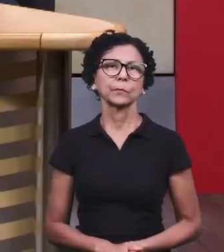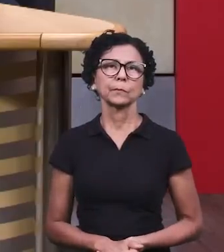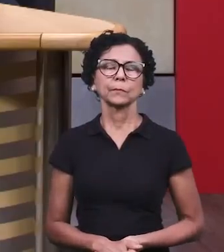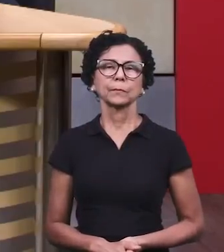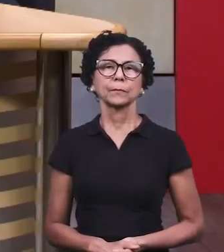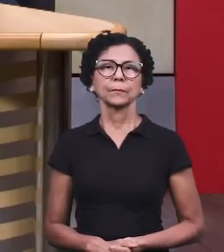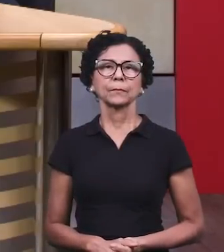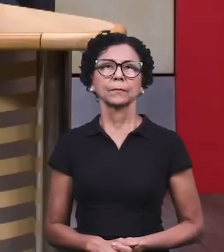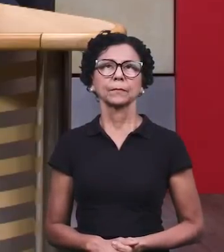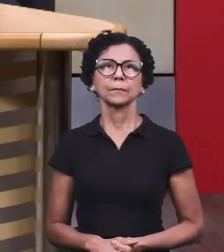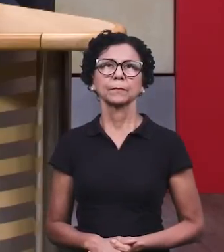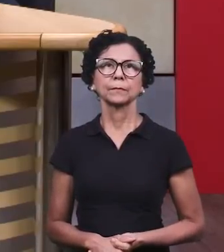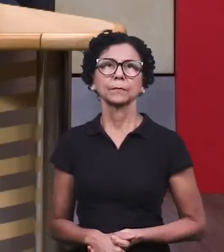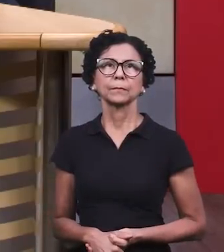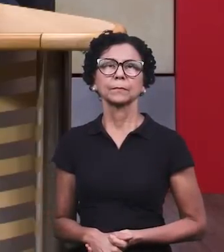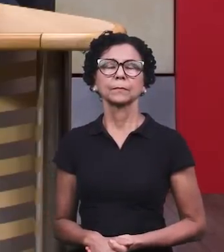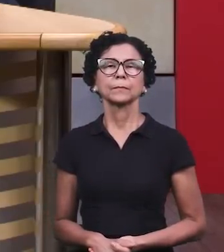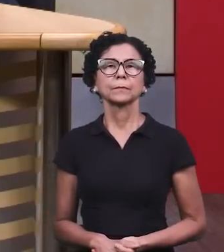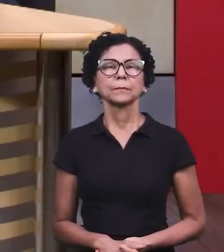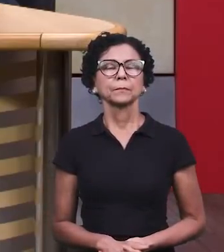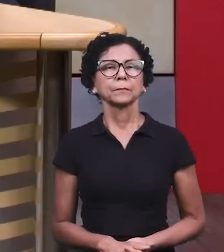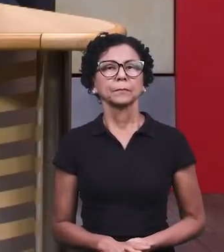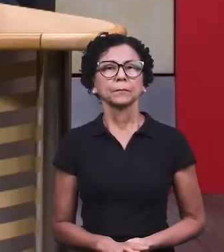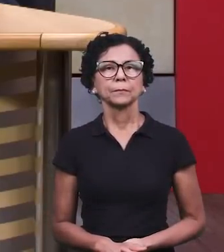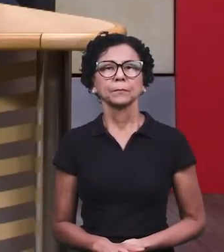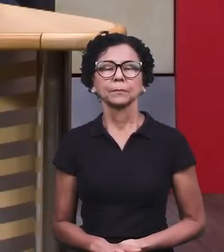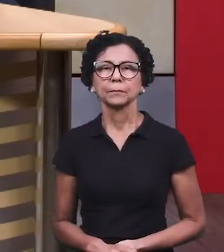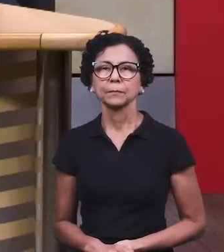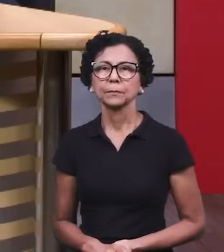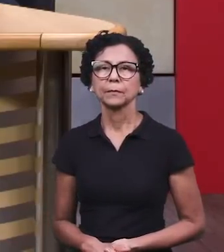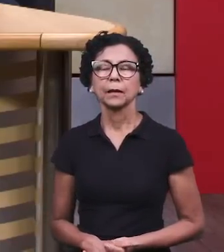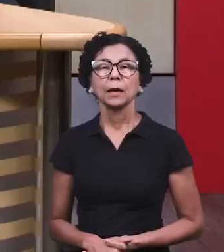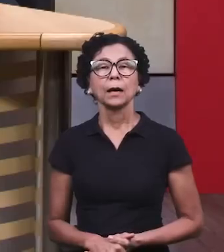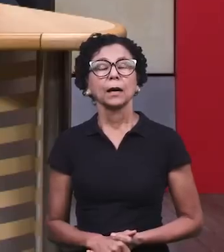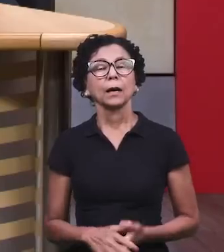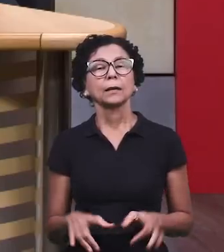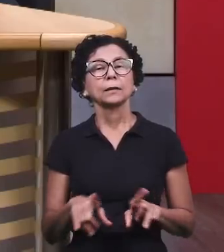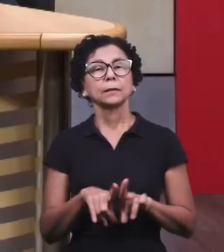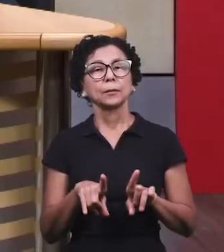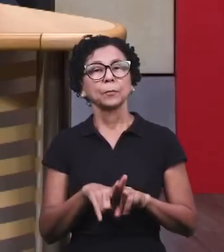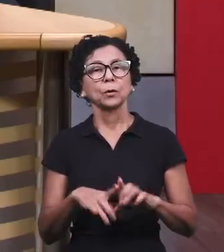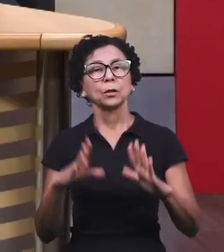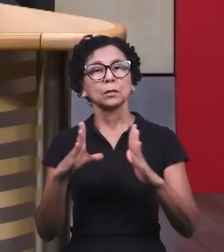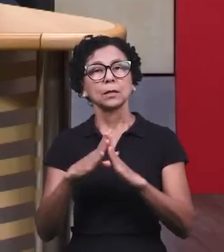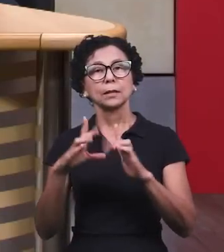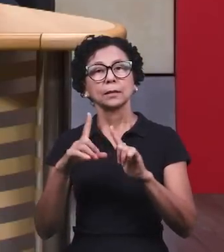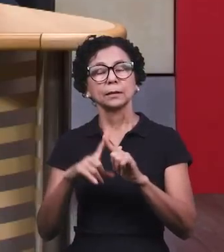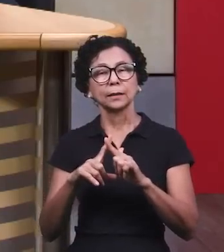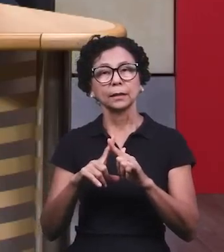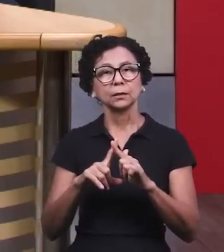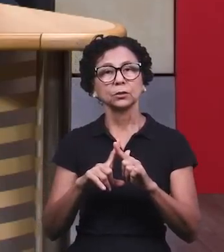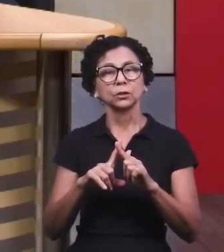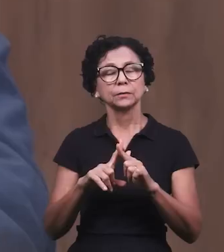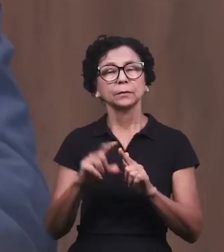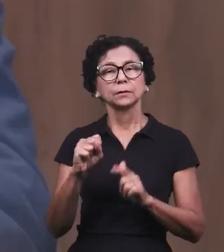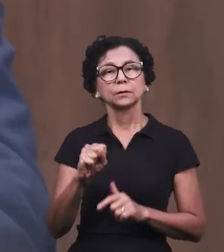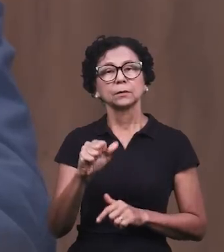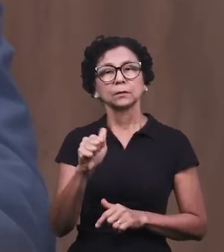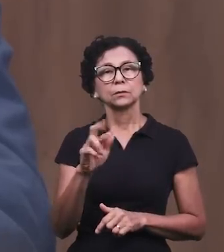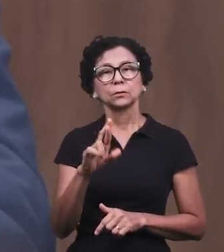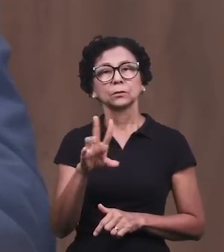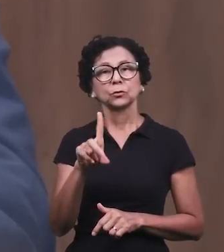somente conosco. Nós temos o dever de transmiti-la para frente, da mesma maneira que ela graciosamente chegou a nós, para nós graciosamente, para